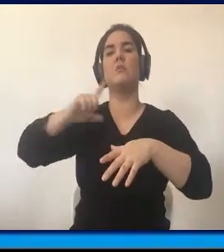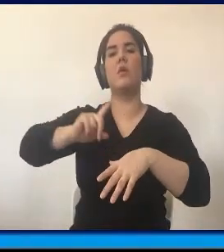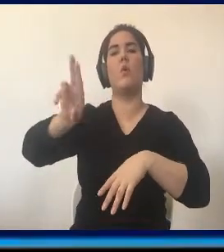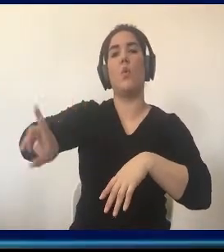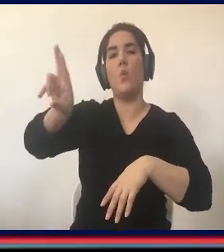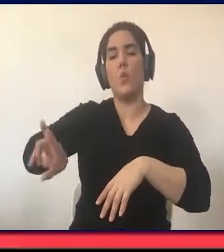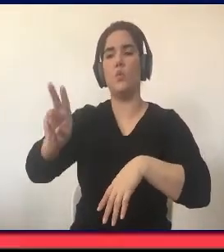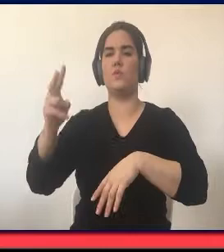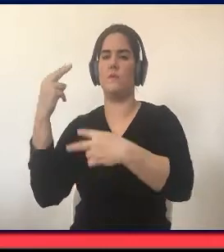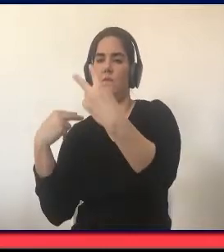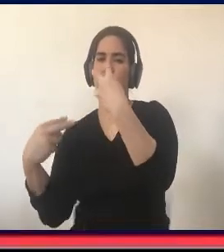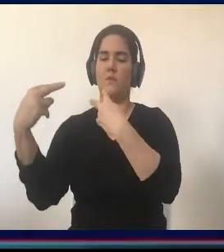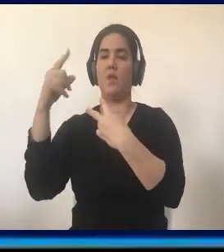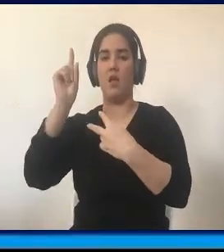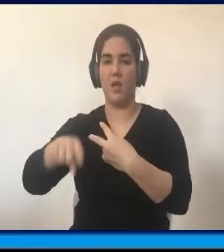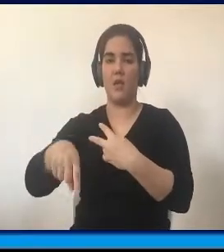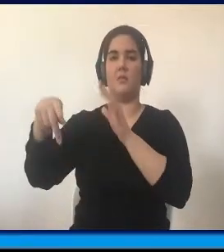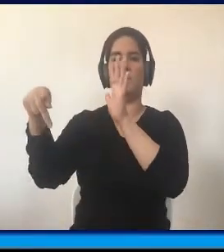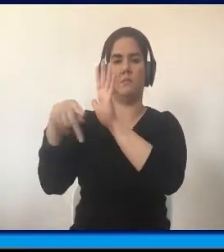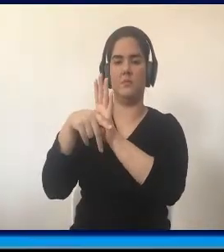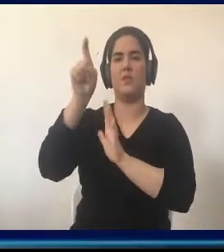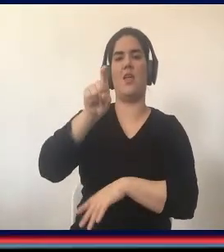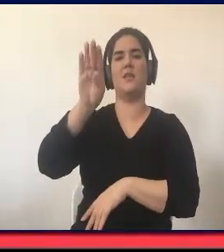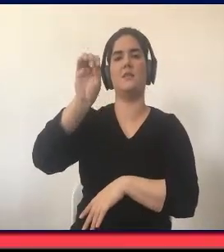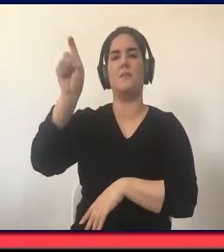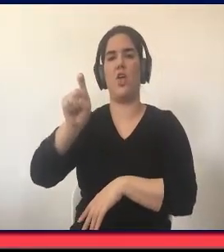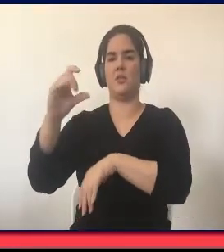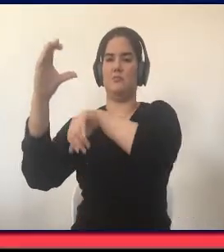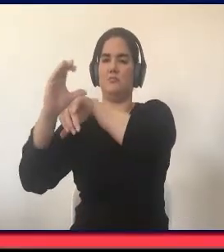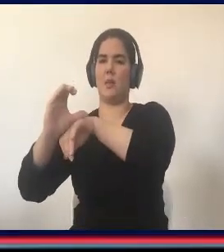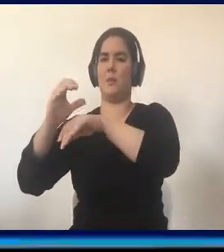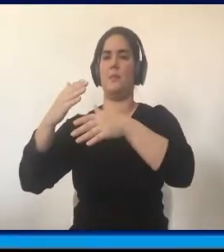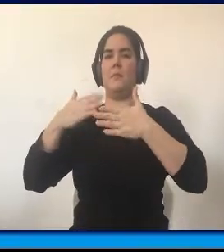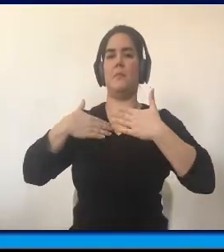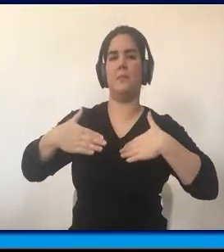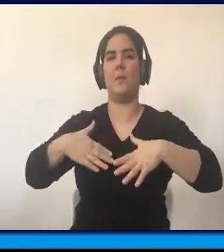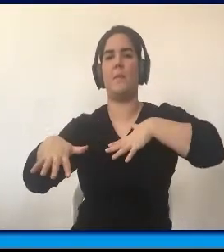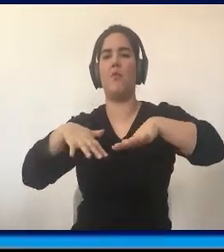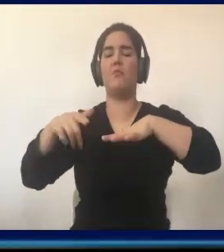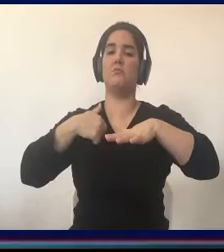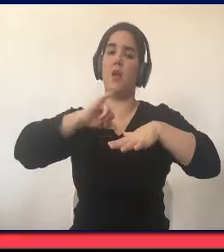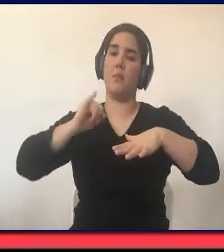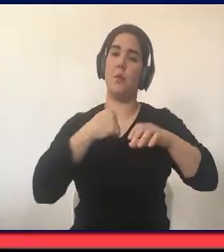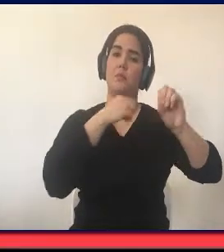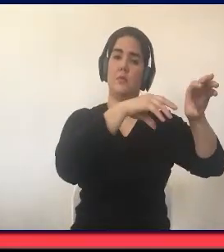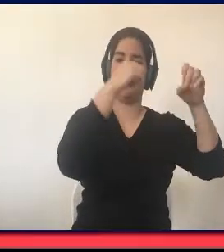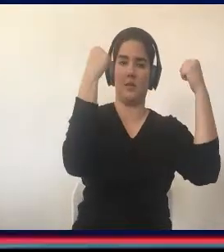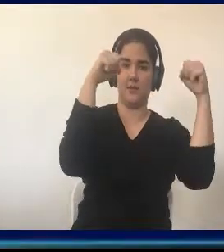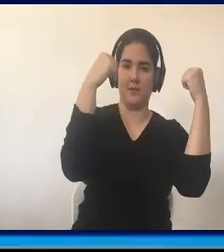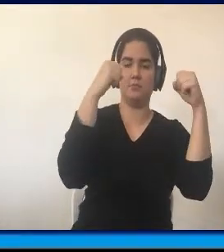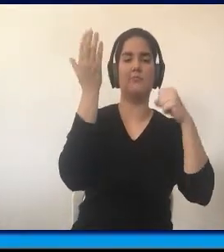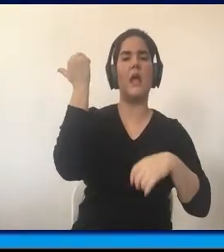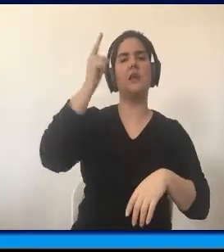Kinect. Então eu tenho um processo metodológico para ensinar isso dentro da educação física. E o interessante é que quando eu surgi com essa ideia de jogos e